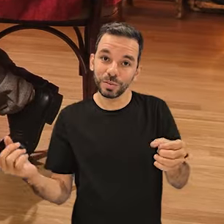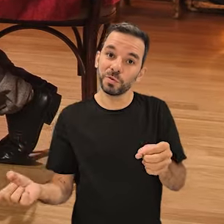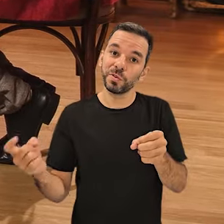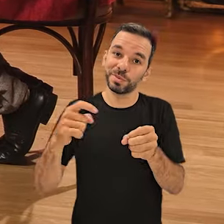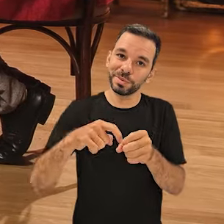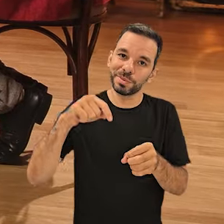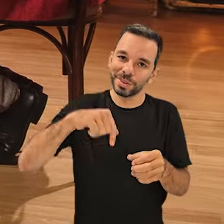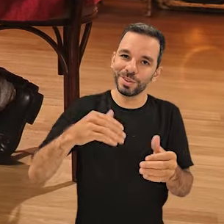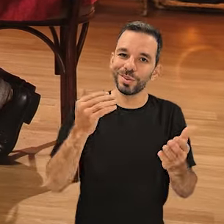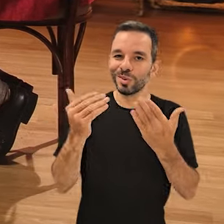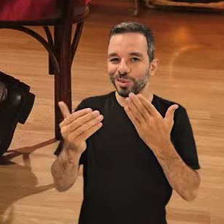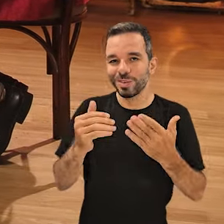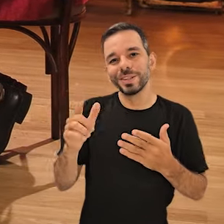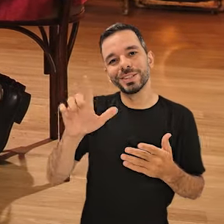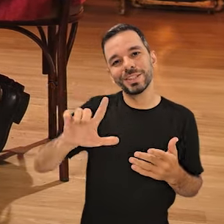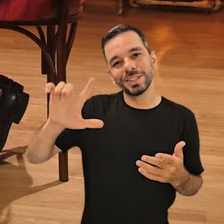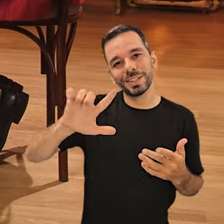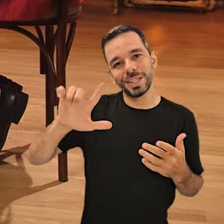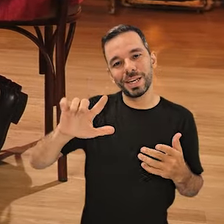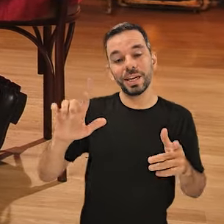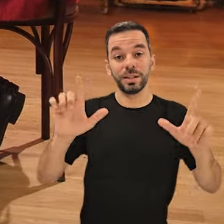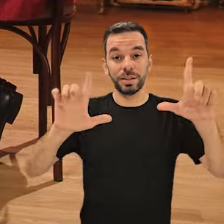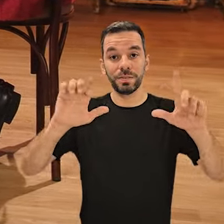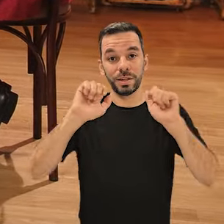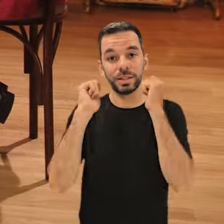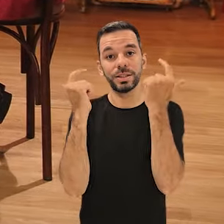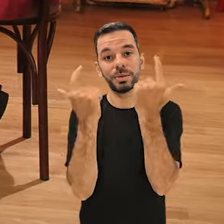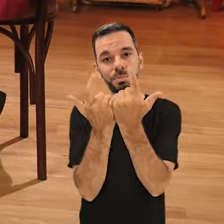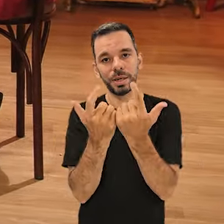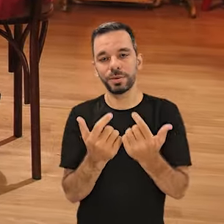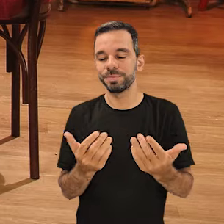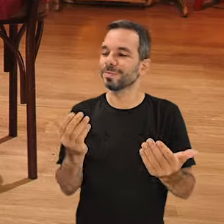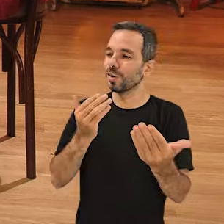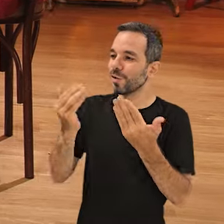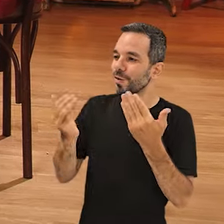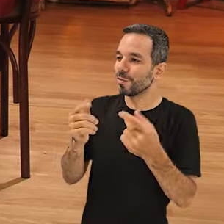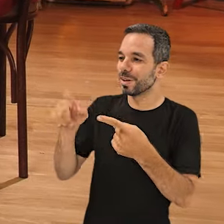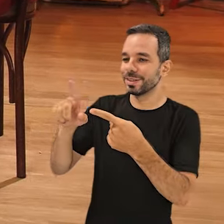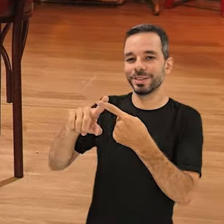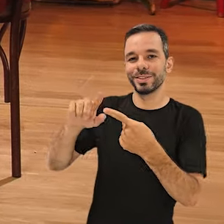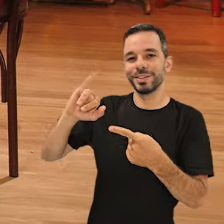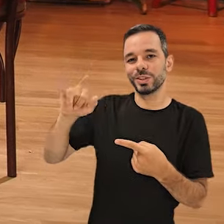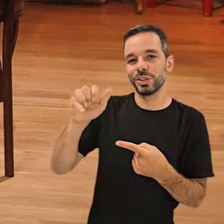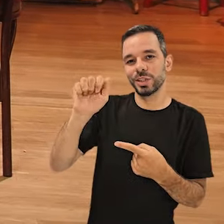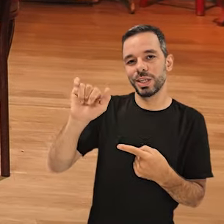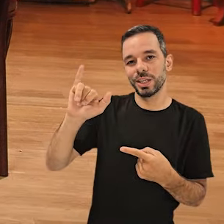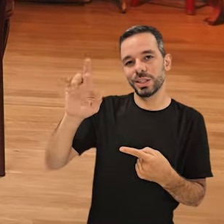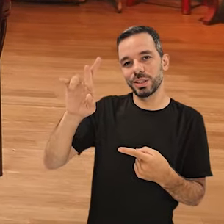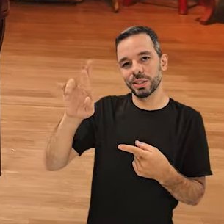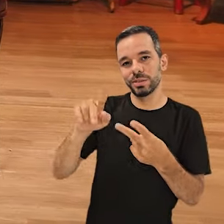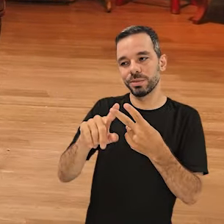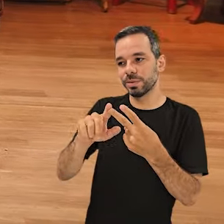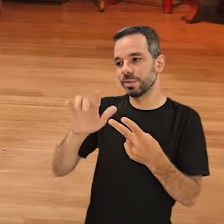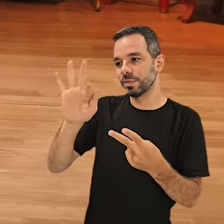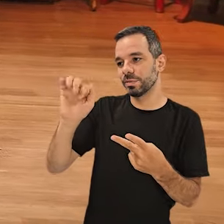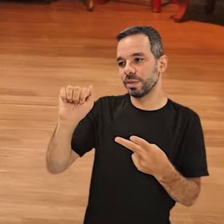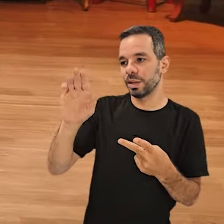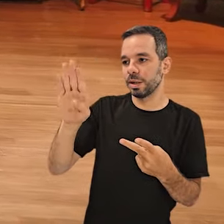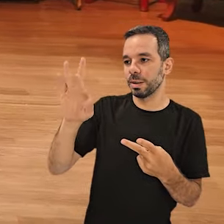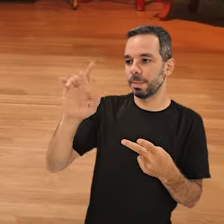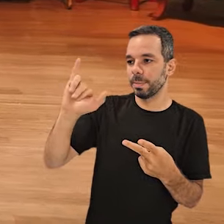Estamos de volta com Palavra Literária, aqui nos estúdios da TV Assembleia. E eu continuo o nosso bate-papo com os escritores Jair Donato e Fabrício